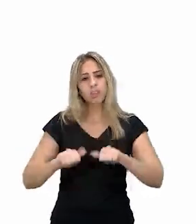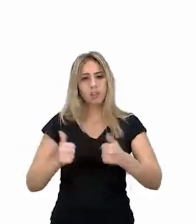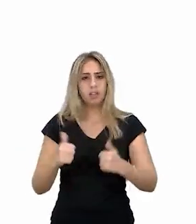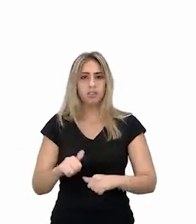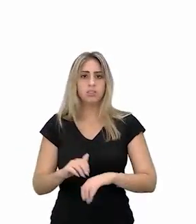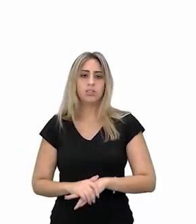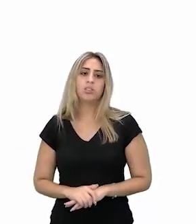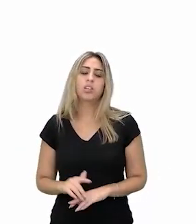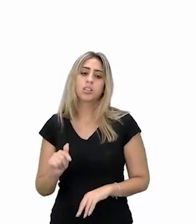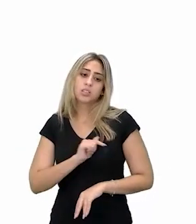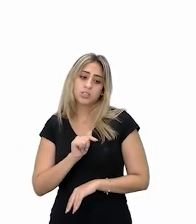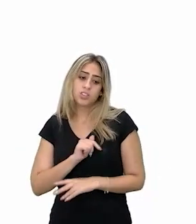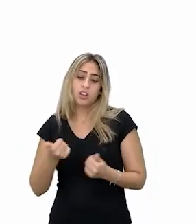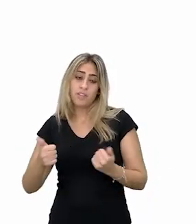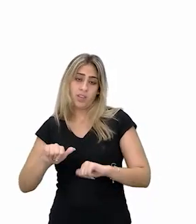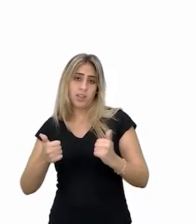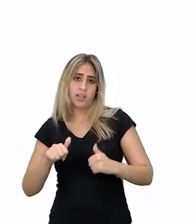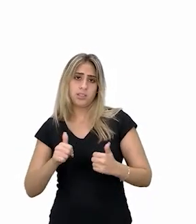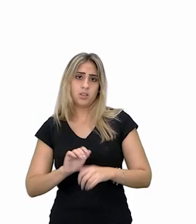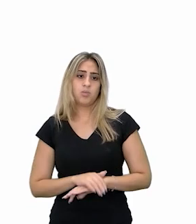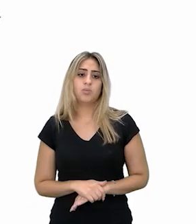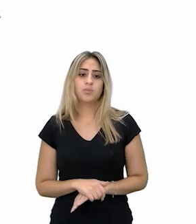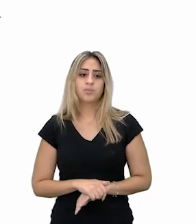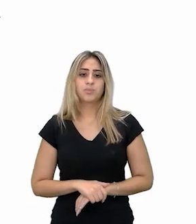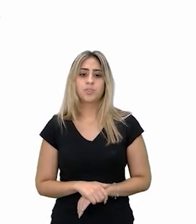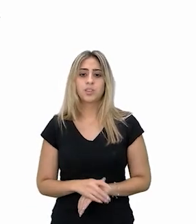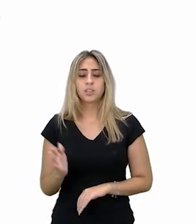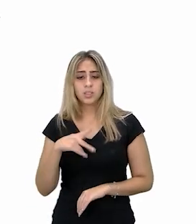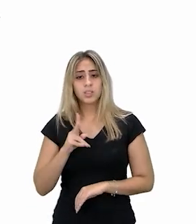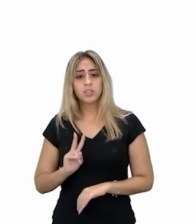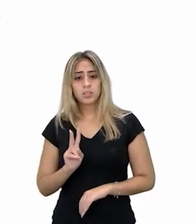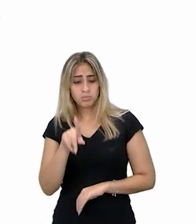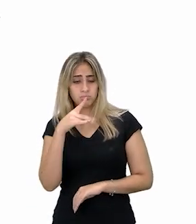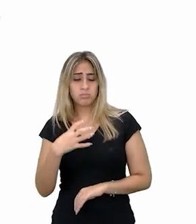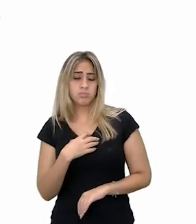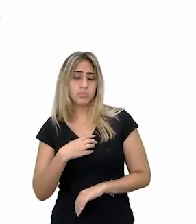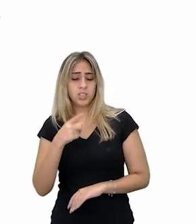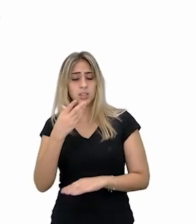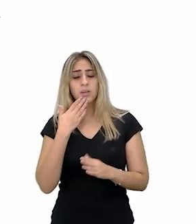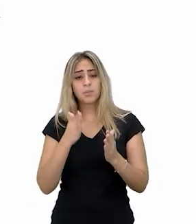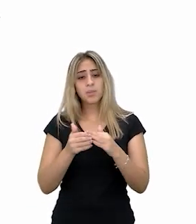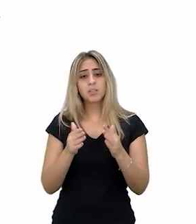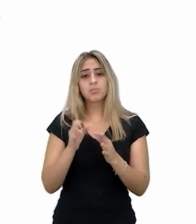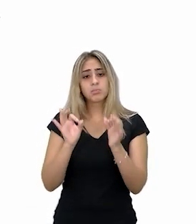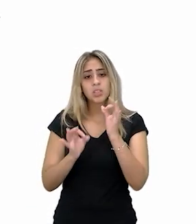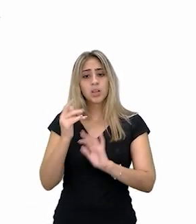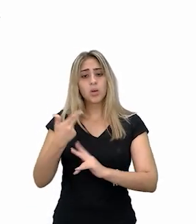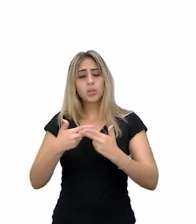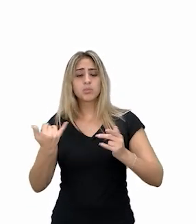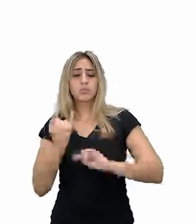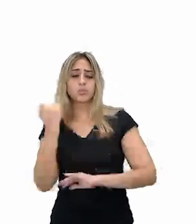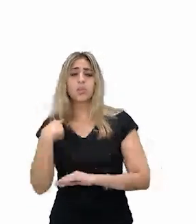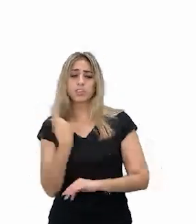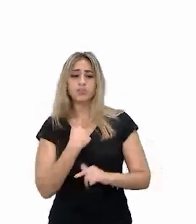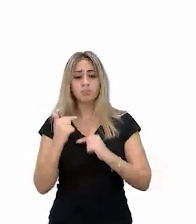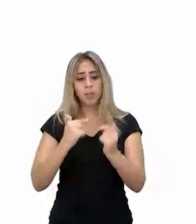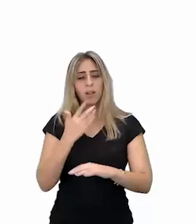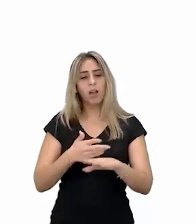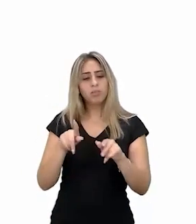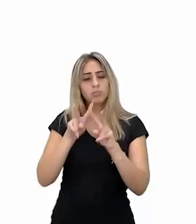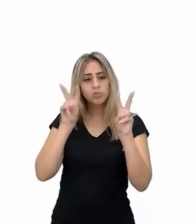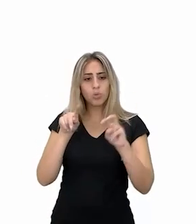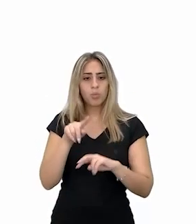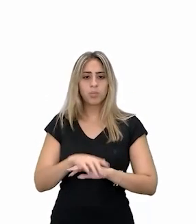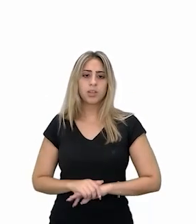tá? Que tiveram a avaliação. Bom, continuando. Mesmo assim, ela traz indicativos muito importantes para a gente trabalhar em cima deles.